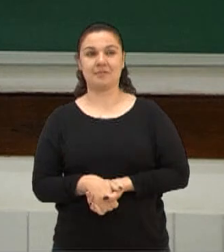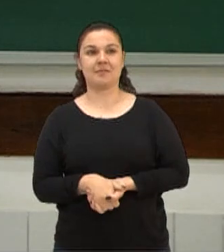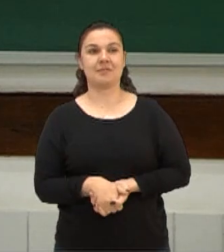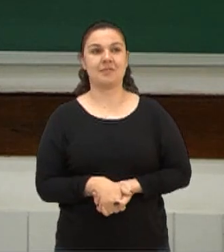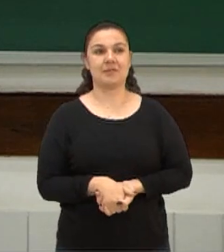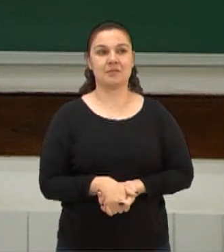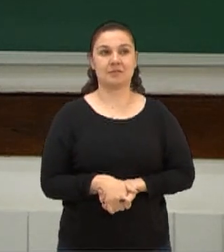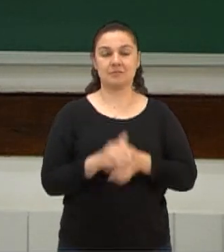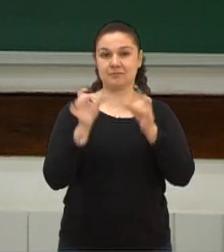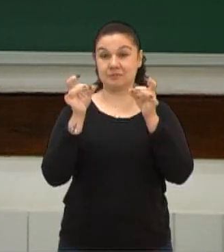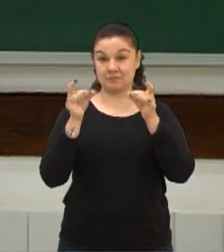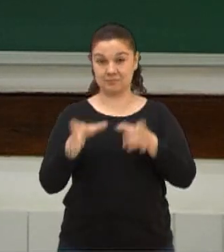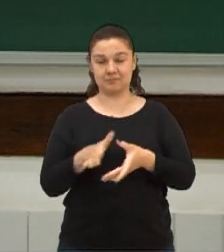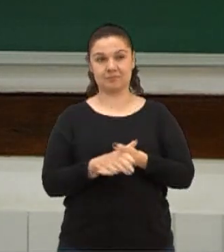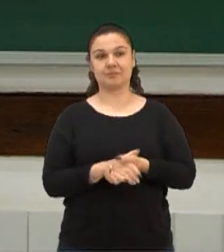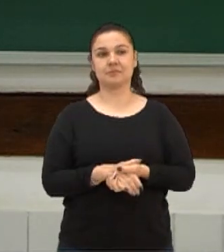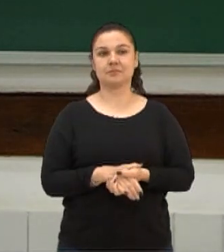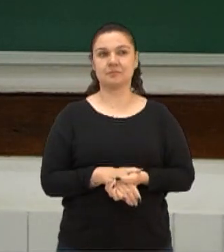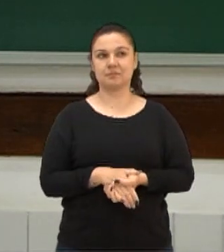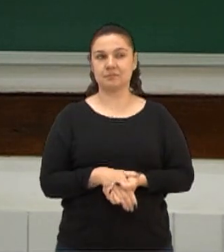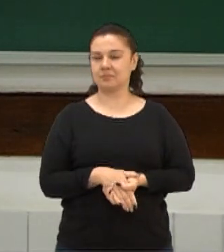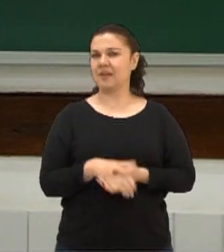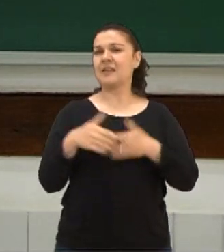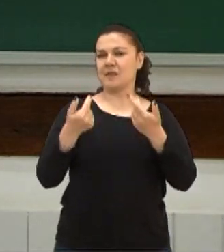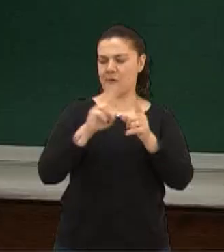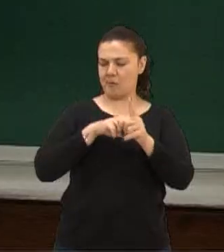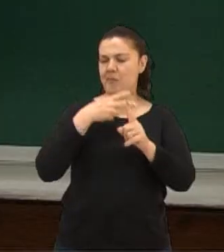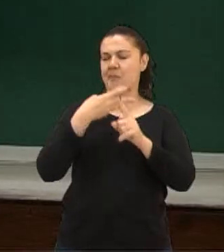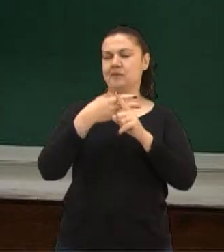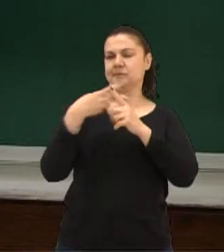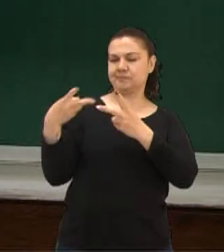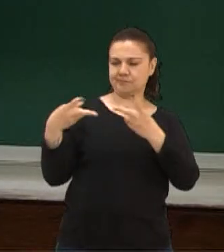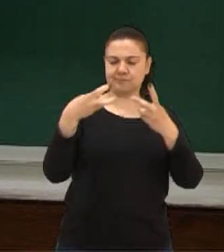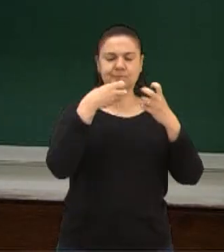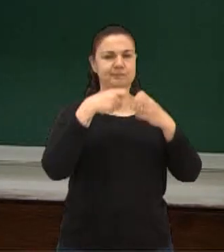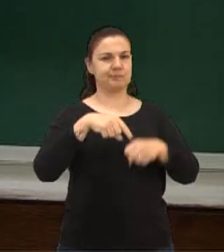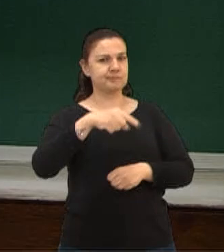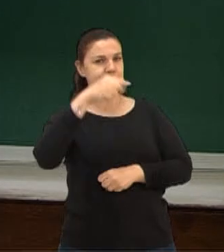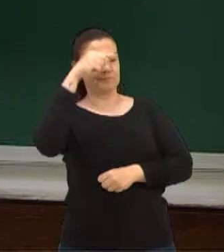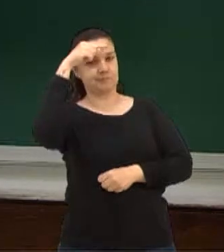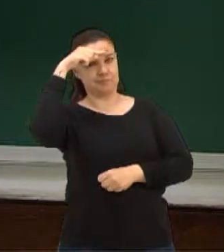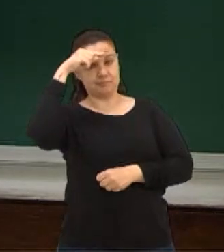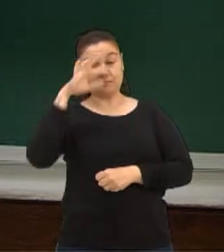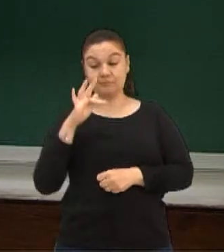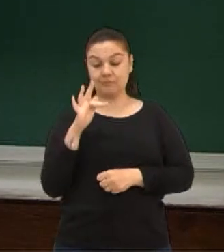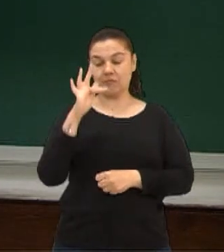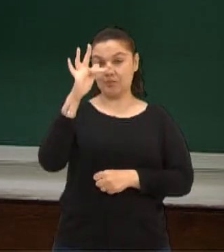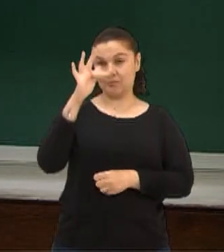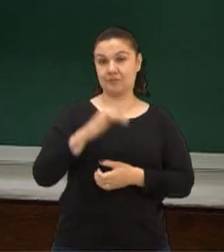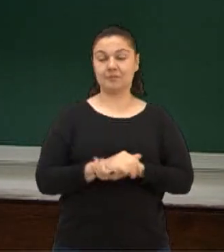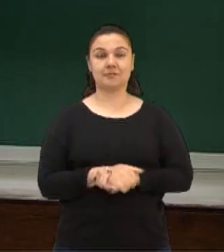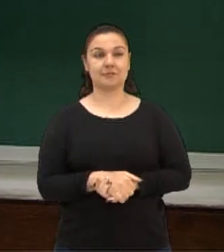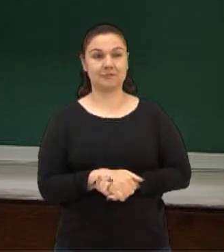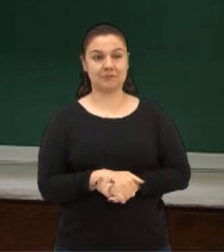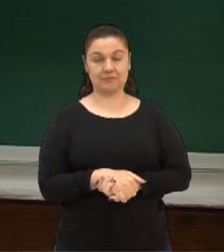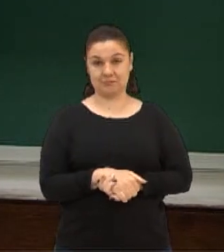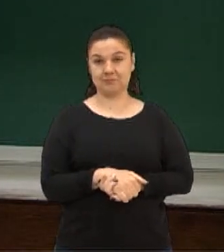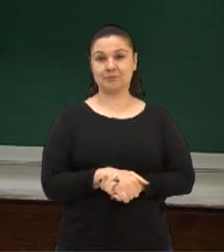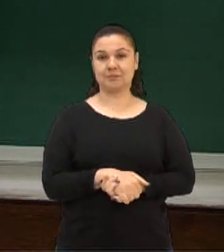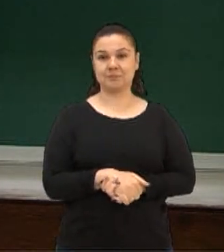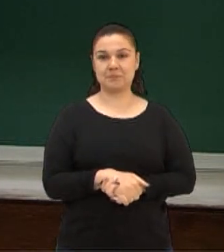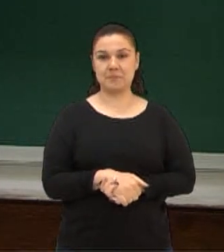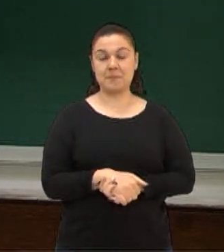estivesse sendo abandonado. Então lembrando que além dessa visão pessimista do futuro, né, essa visão